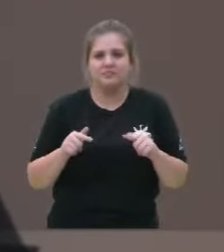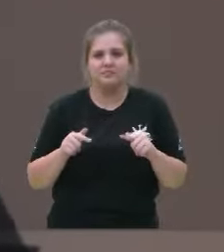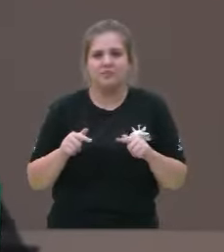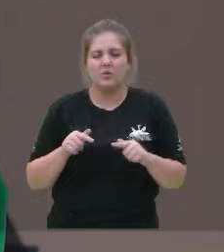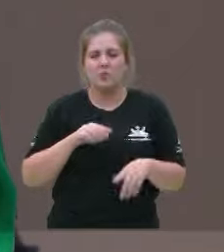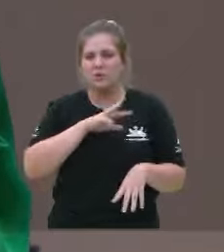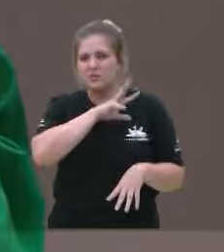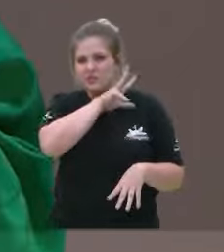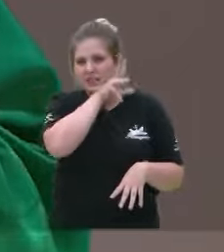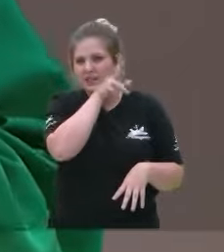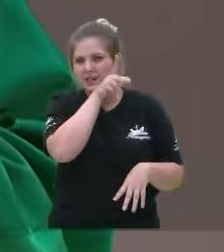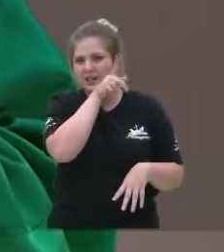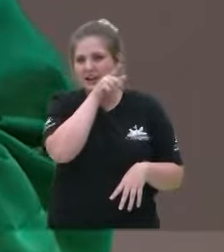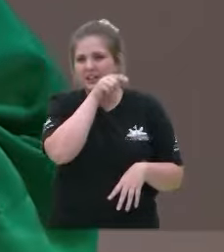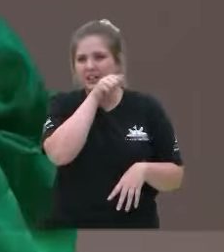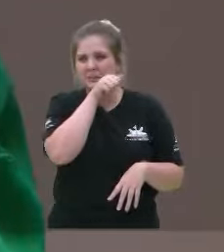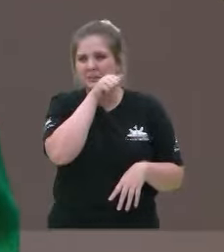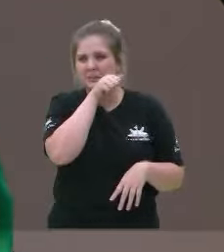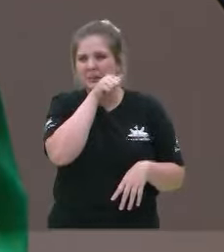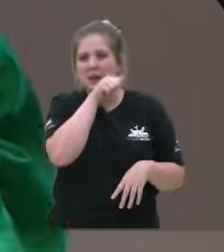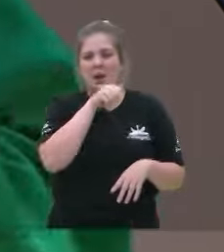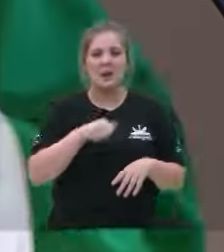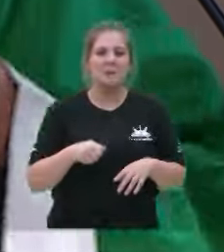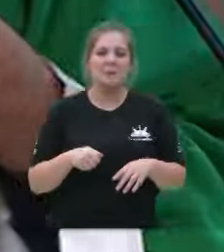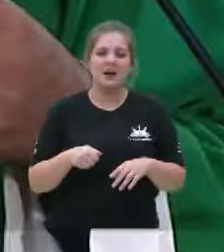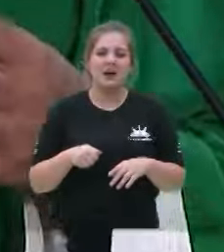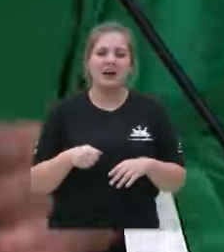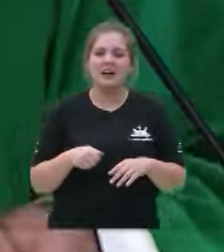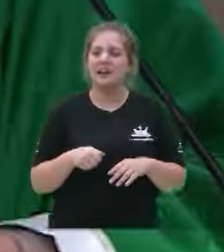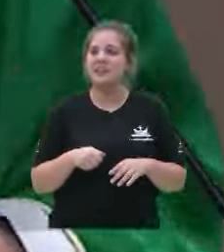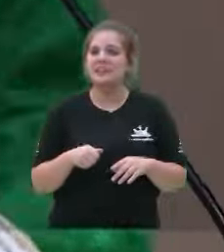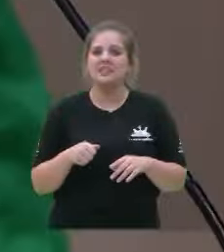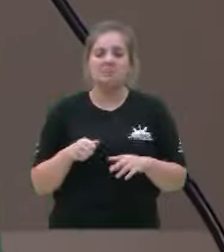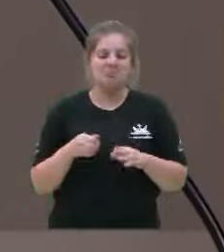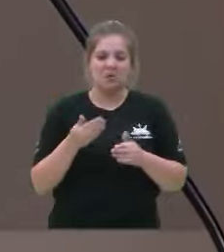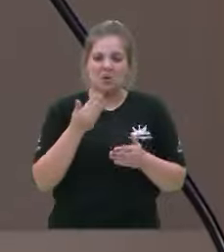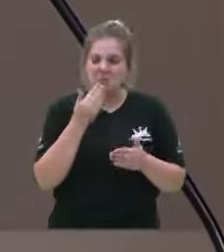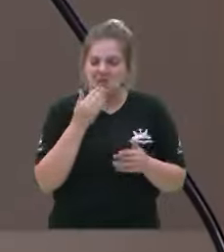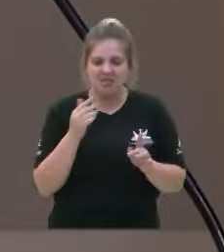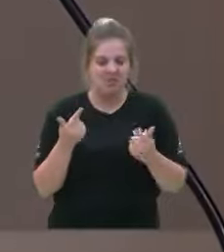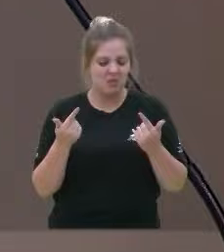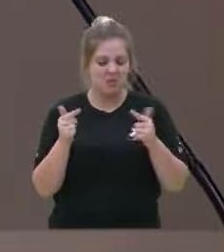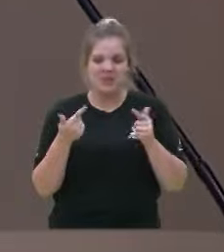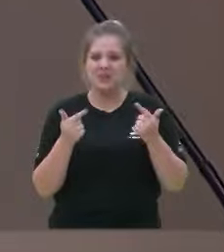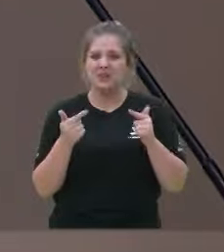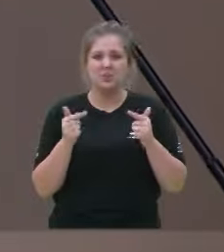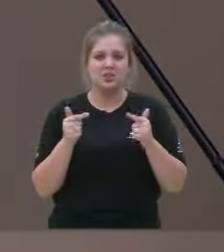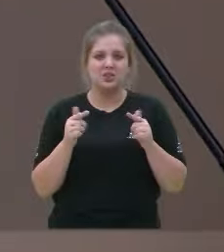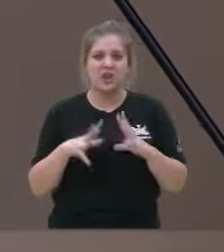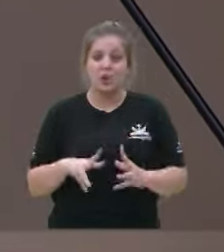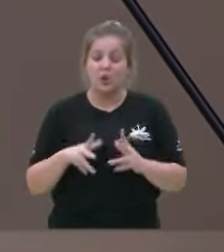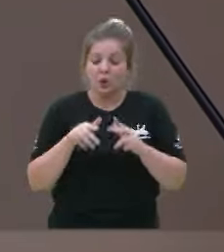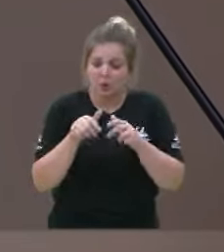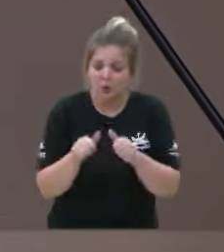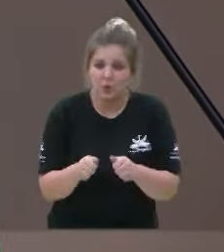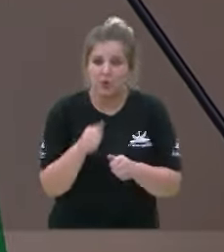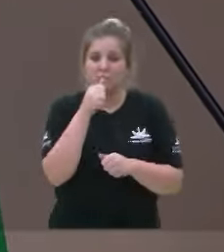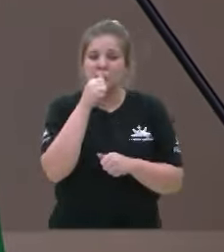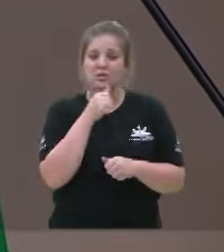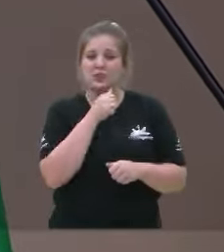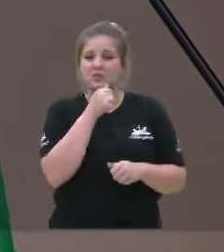de comer porque os donos não colocavam mais a ação para os animais toda